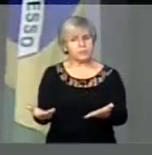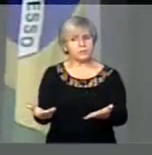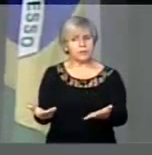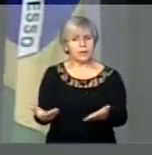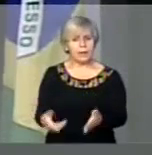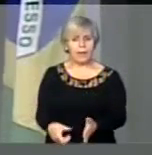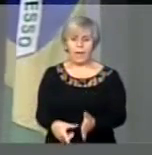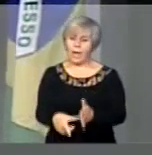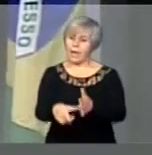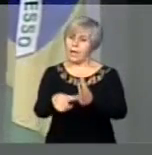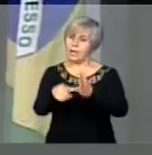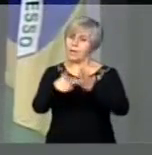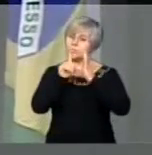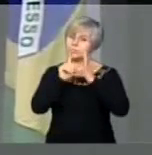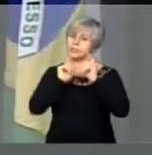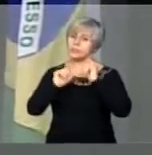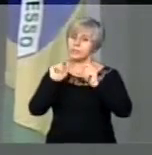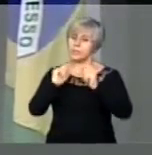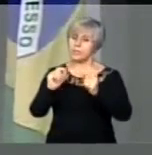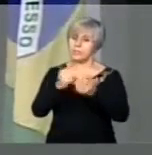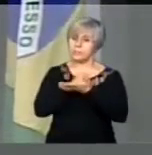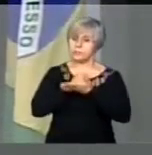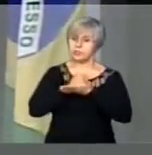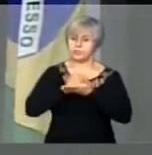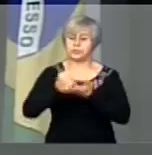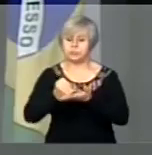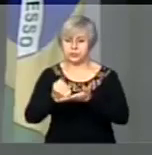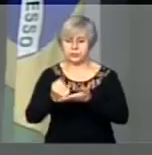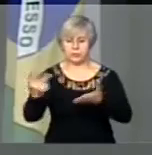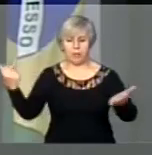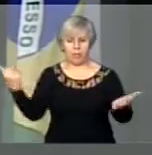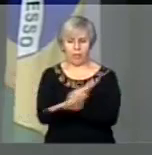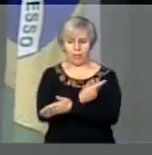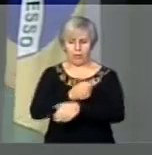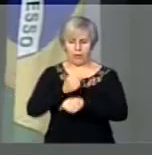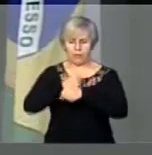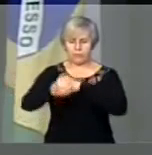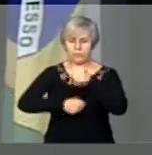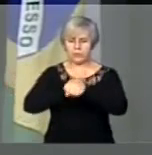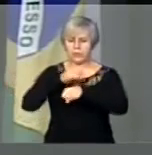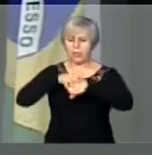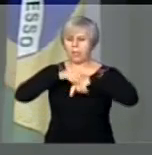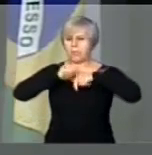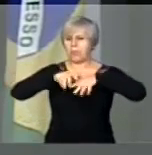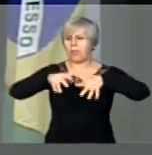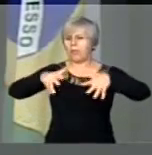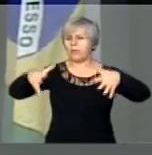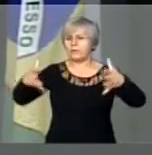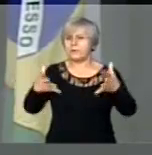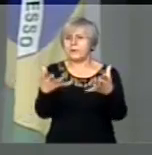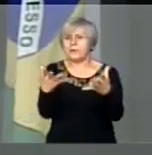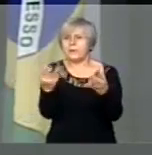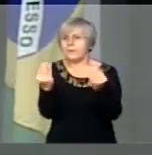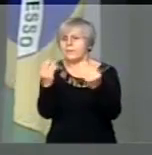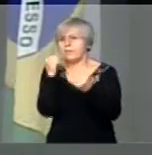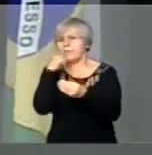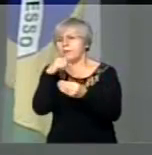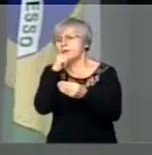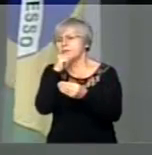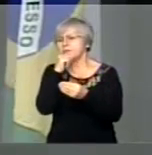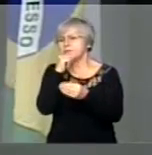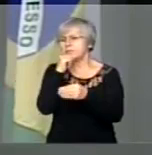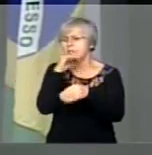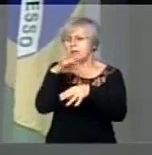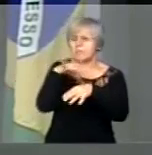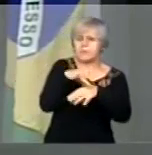esta epidemia nos surpreenda no ano que vem ao ter contaminado mães em todo o território nacional.